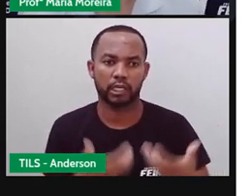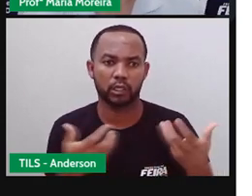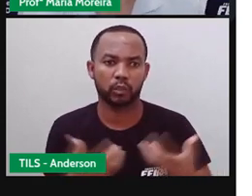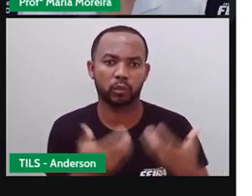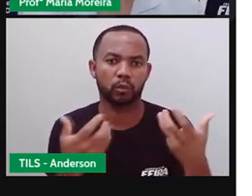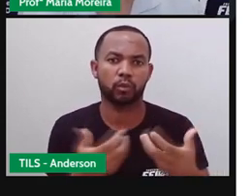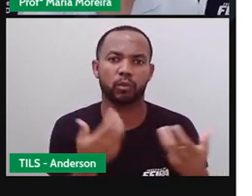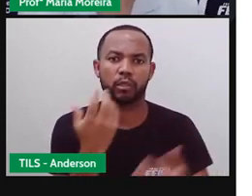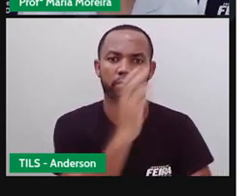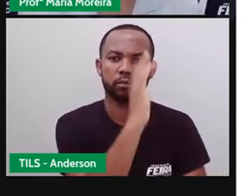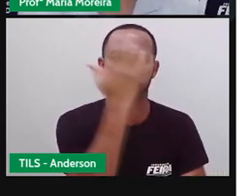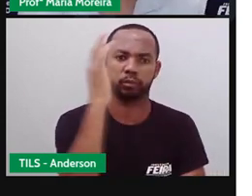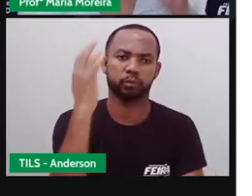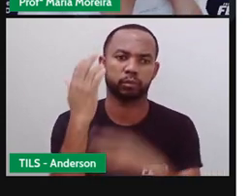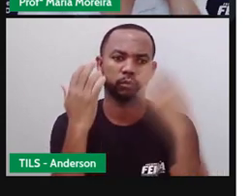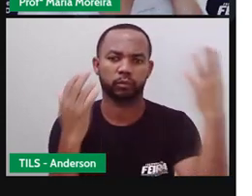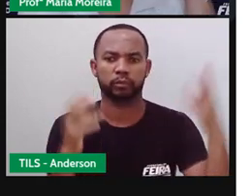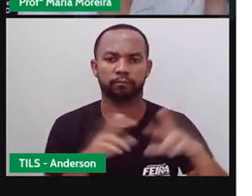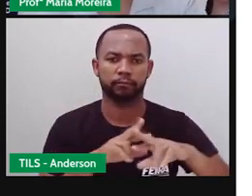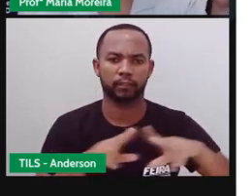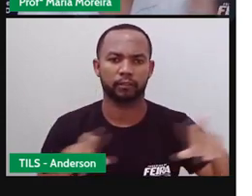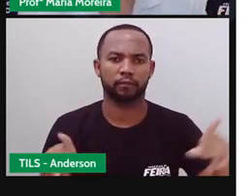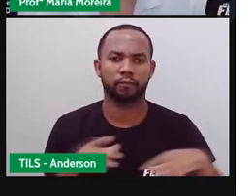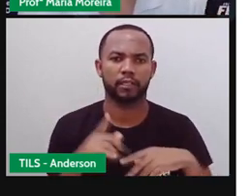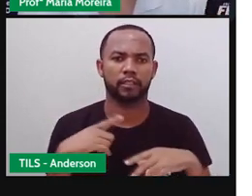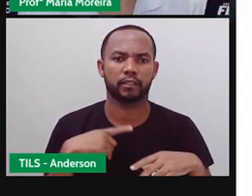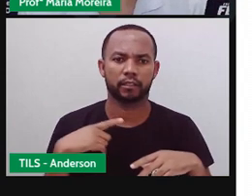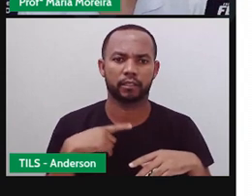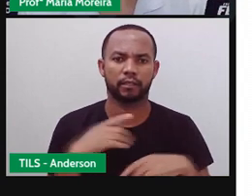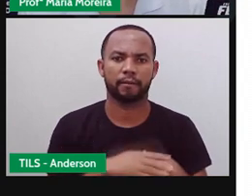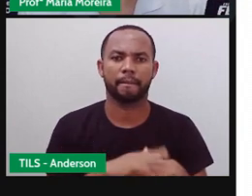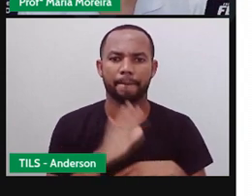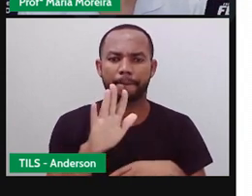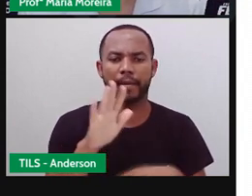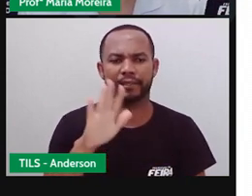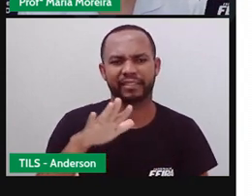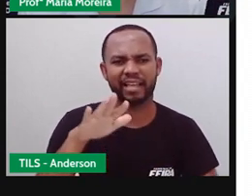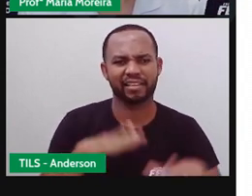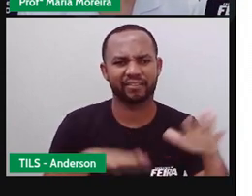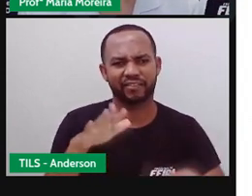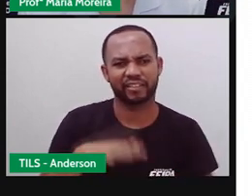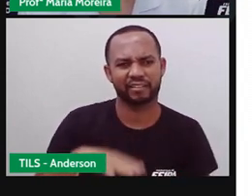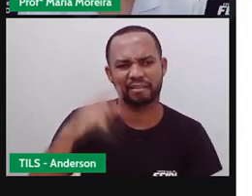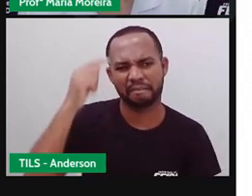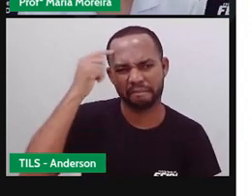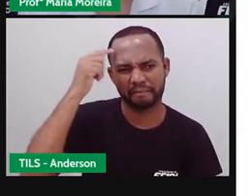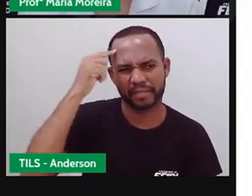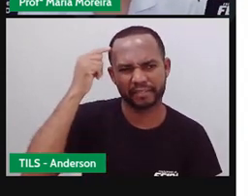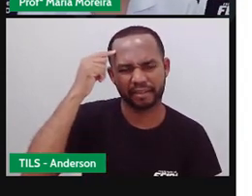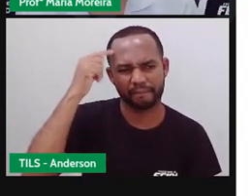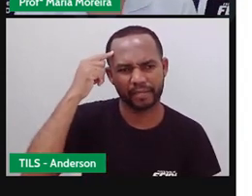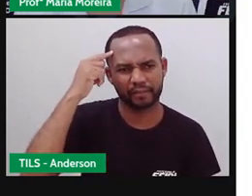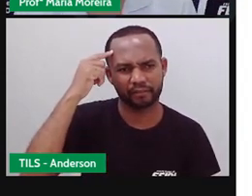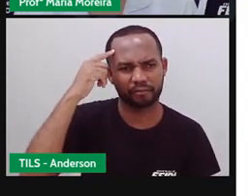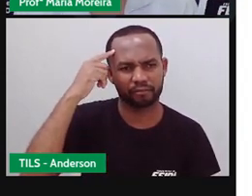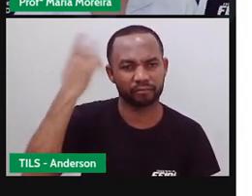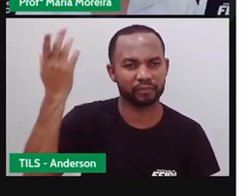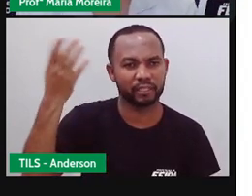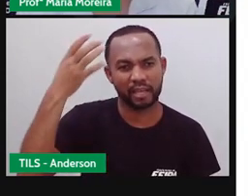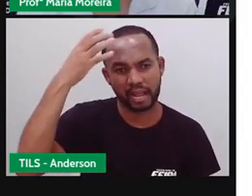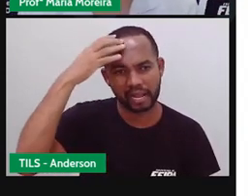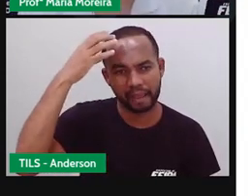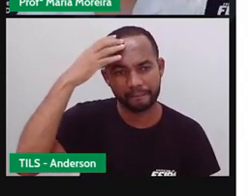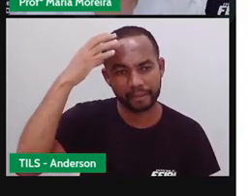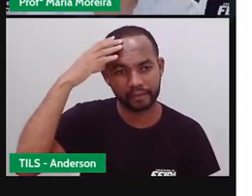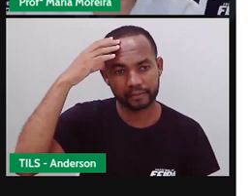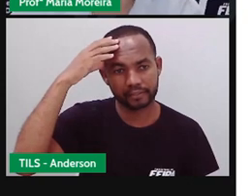agricultura mas o grande problema é que a gente realmente tem o que um pensamento aí um pouco fechado né e acaba achando que é não